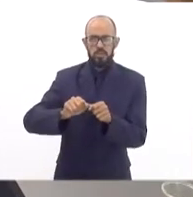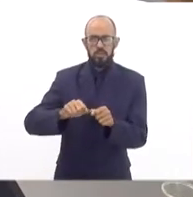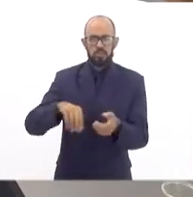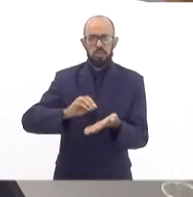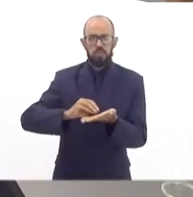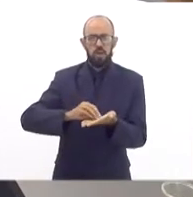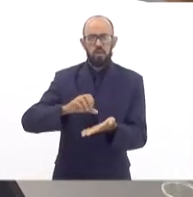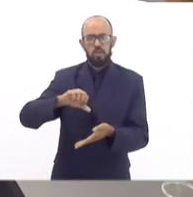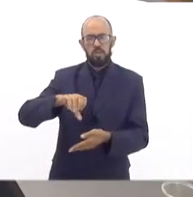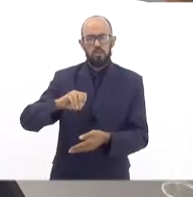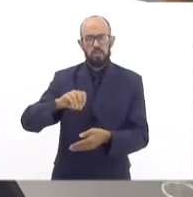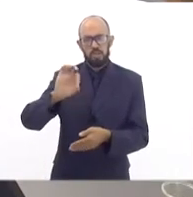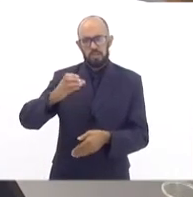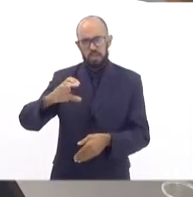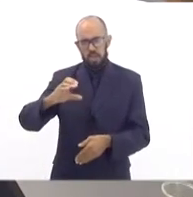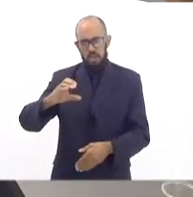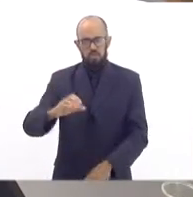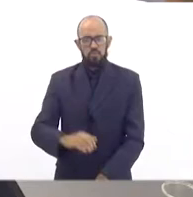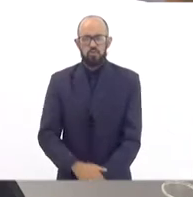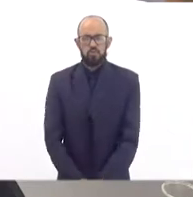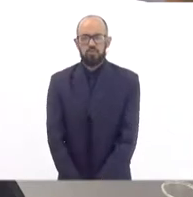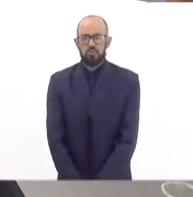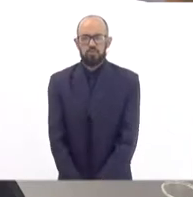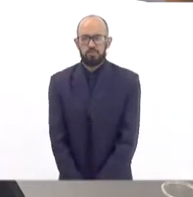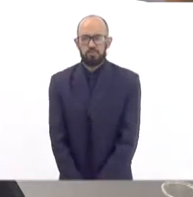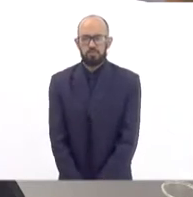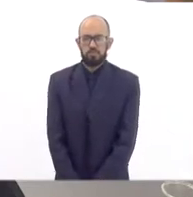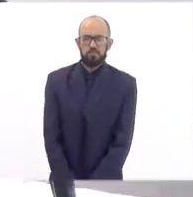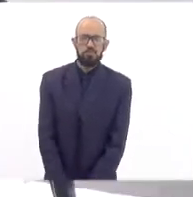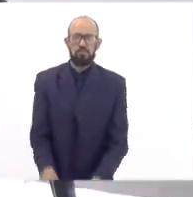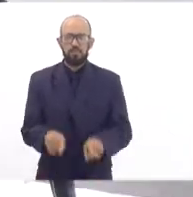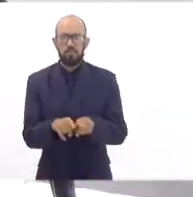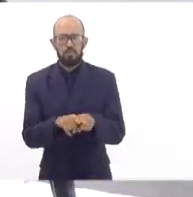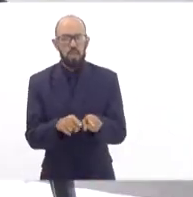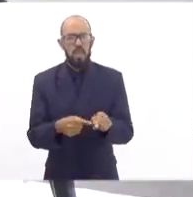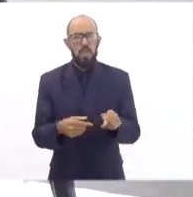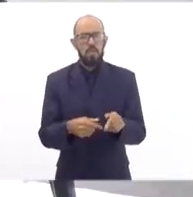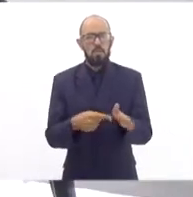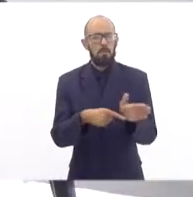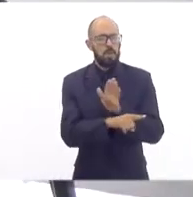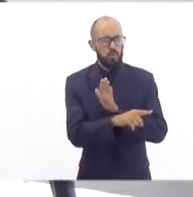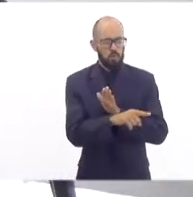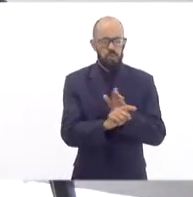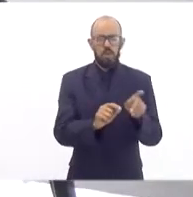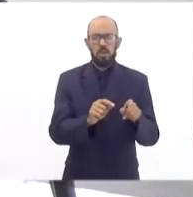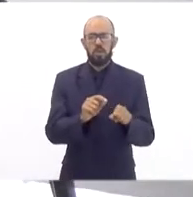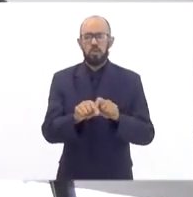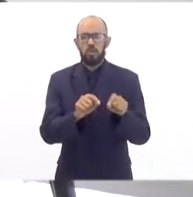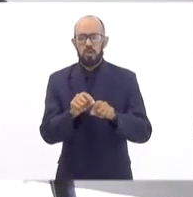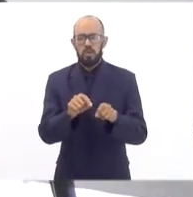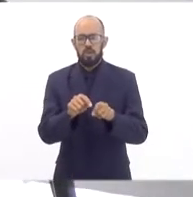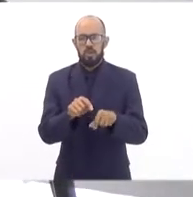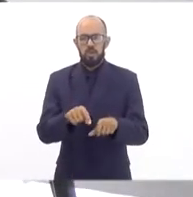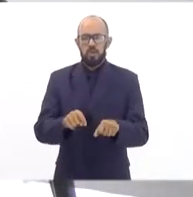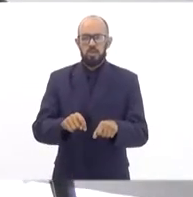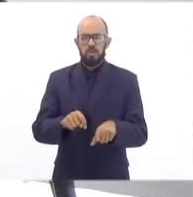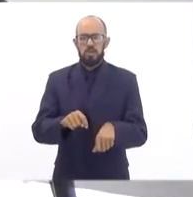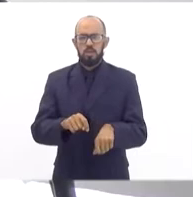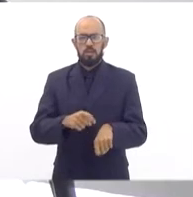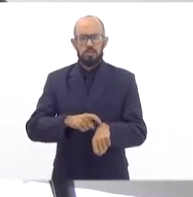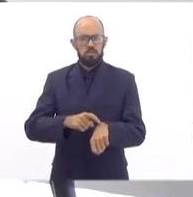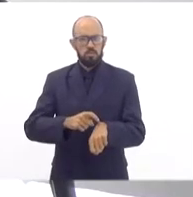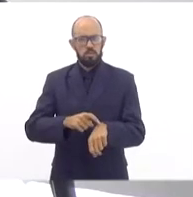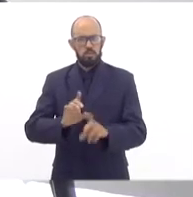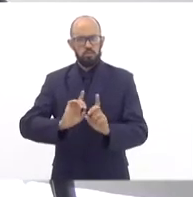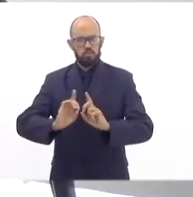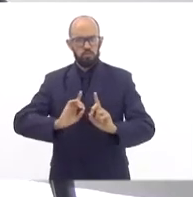usuário não pagasse R$ 5,90. Uhum. E queria fazer uma outra pergunta, é o seguinte, nessas rodadas de negociação,